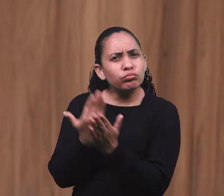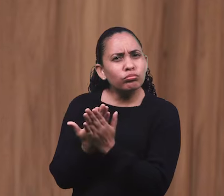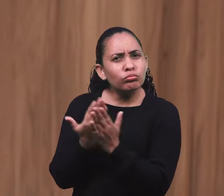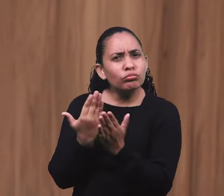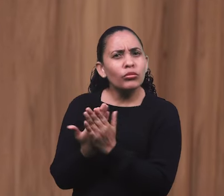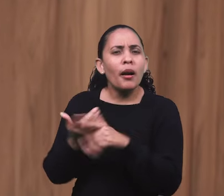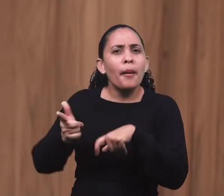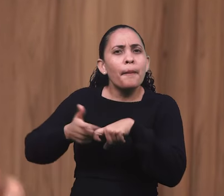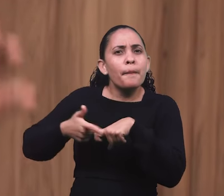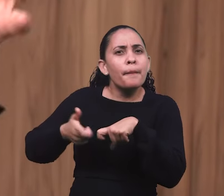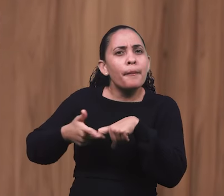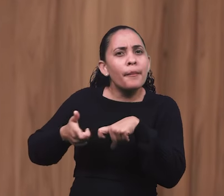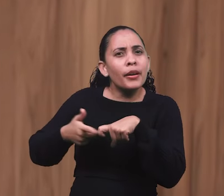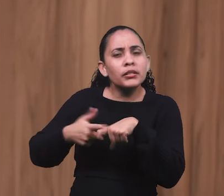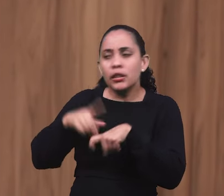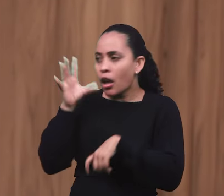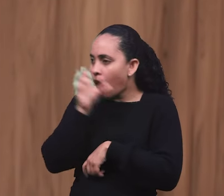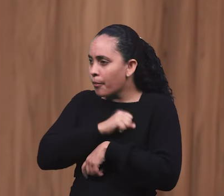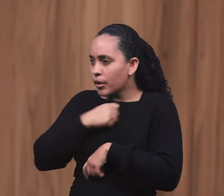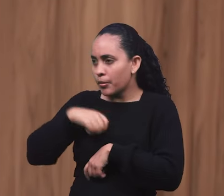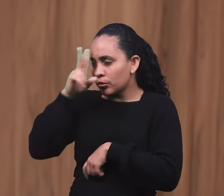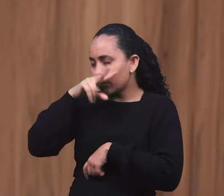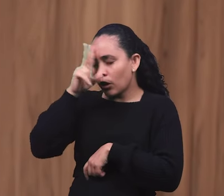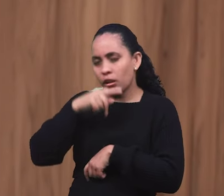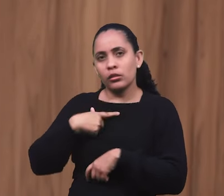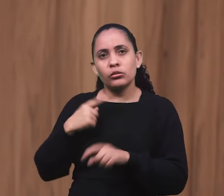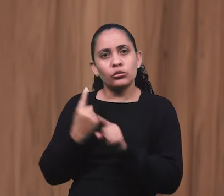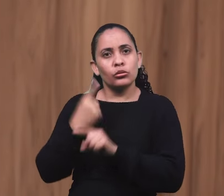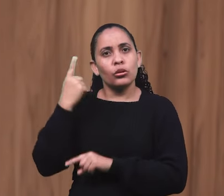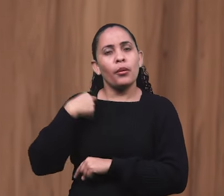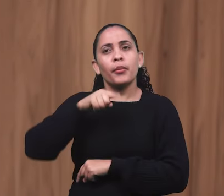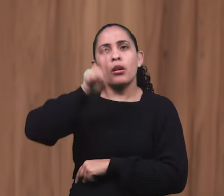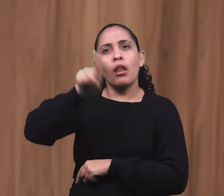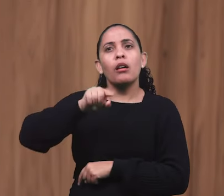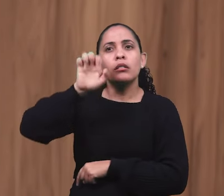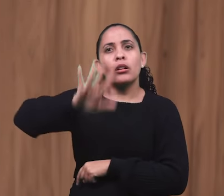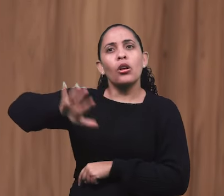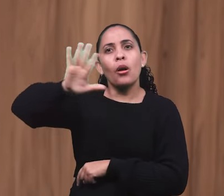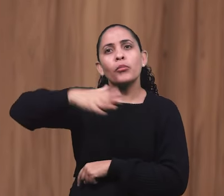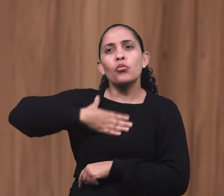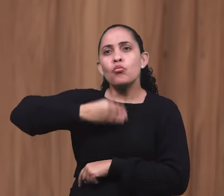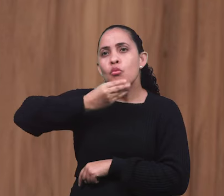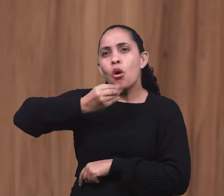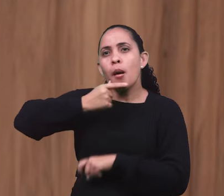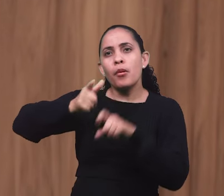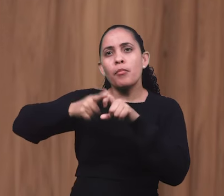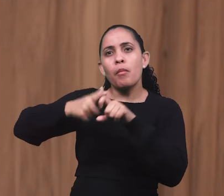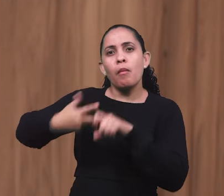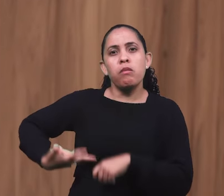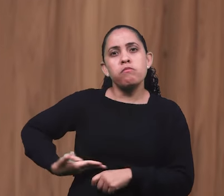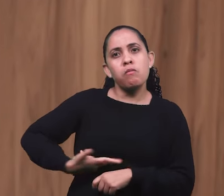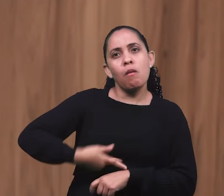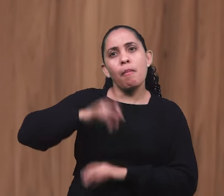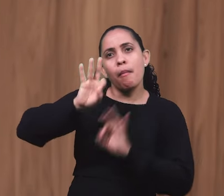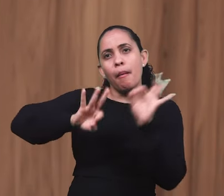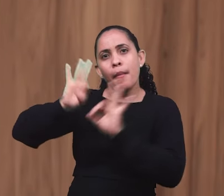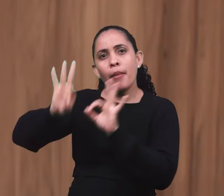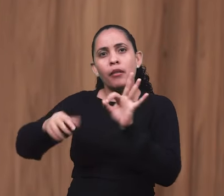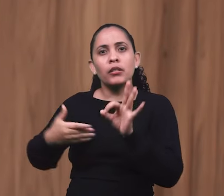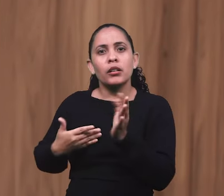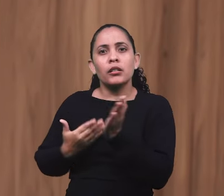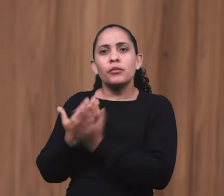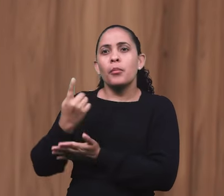medicina e um dia ele, só rapidamente aqui, ele descobriu que lá na Europa tinha um camarada bom na Alemanha que fazia uma cirurgia assim, assim, assado. O que ele